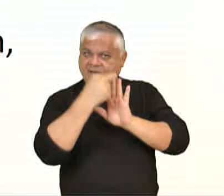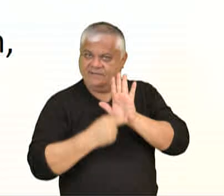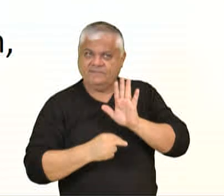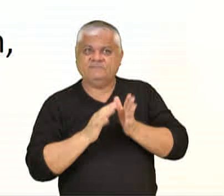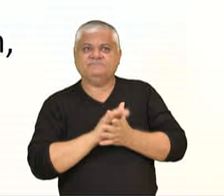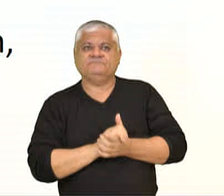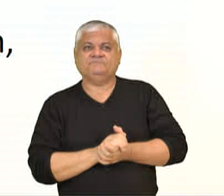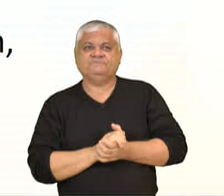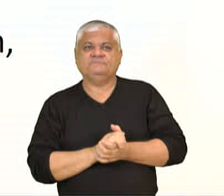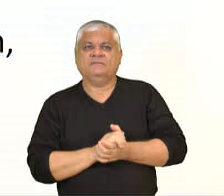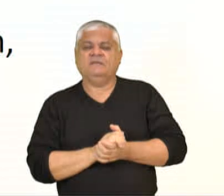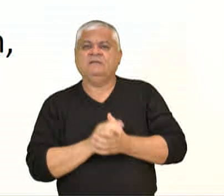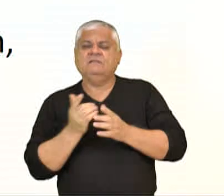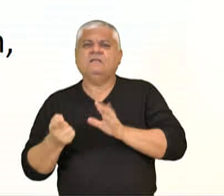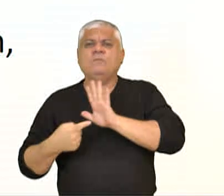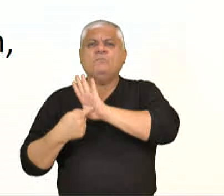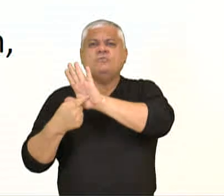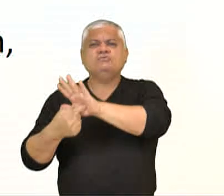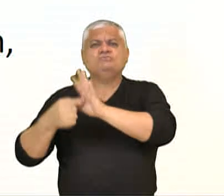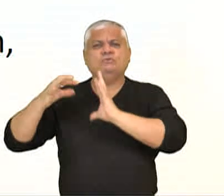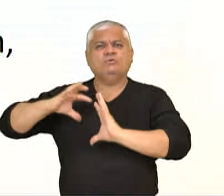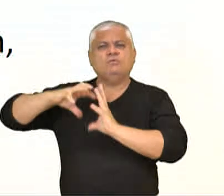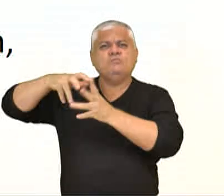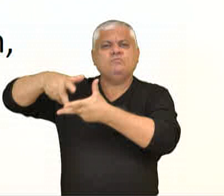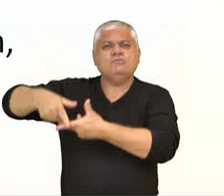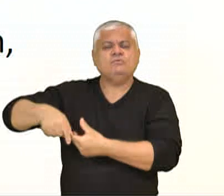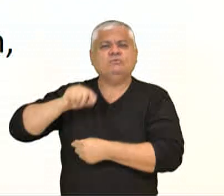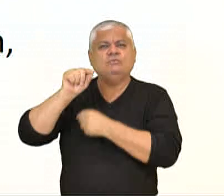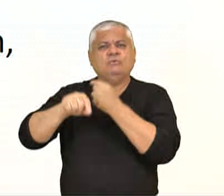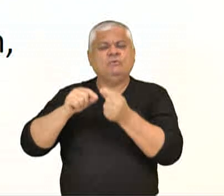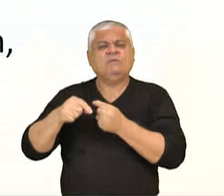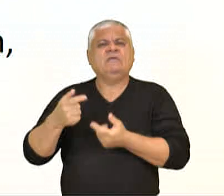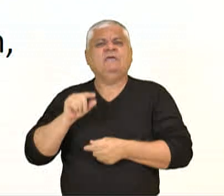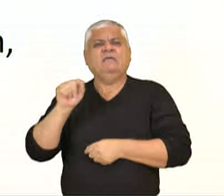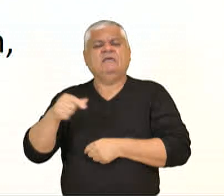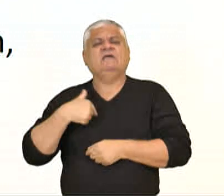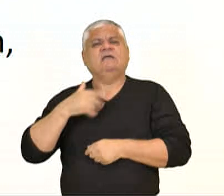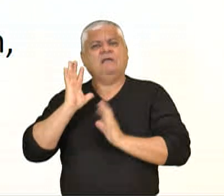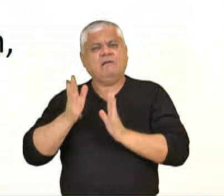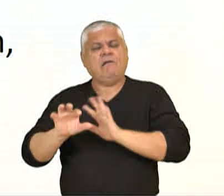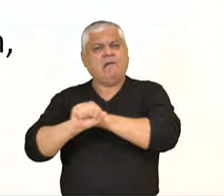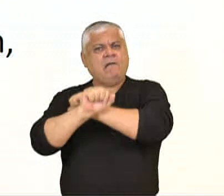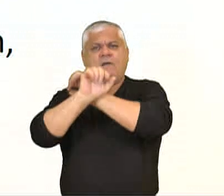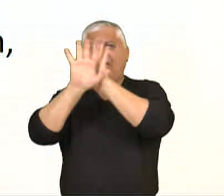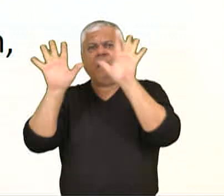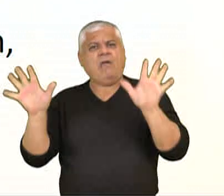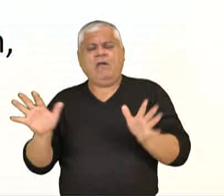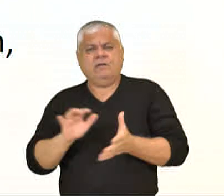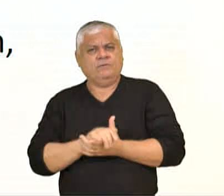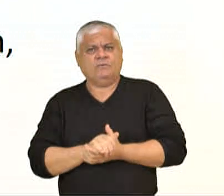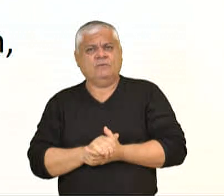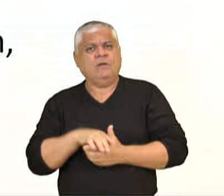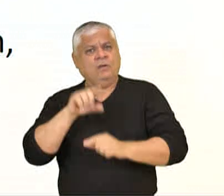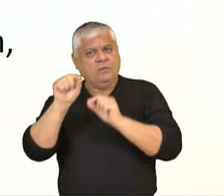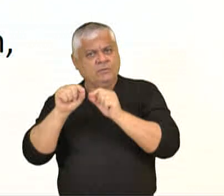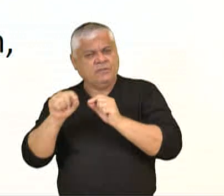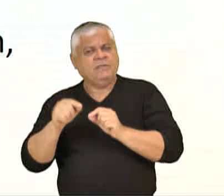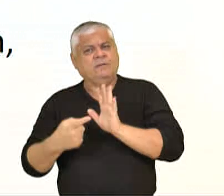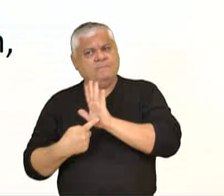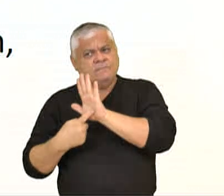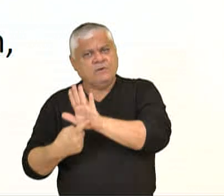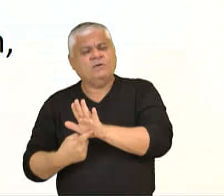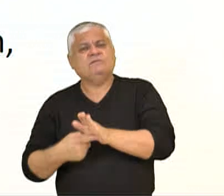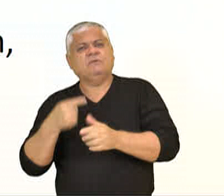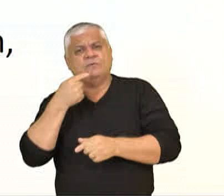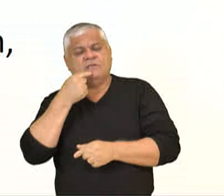leitura. Trouxe a boca de cena do mundo, de caso raso, que fora tão claro como água suja, demonstrando-o